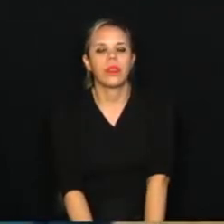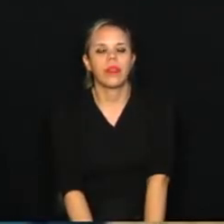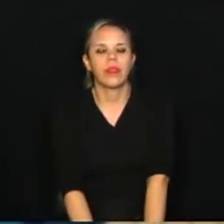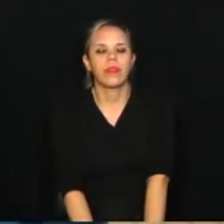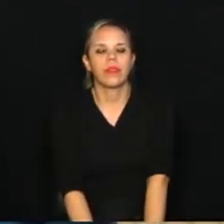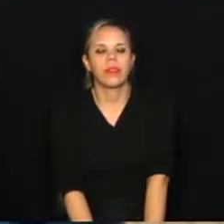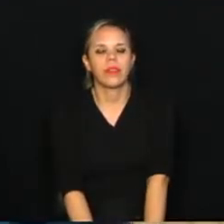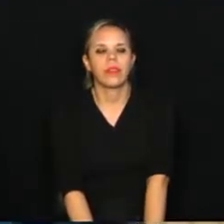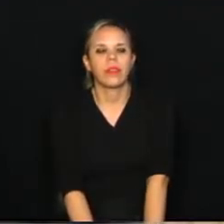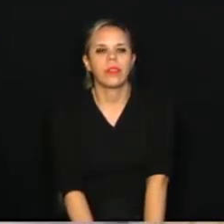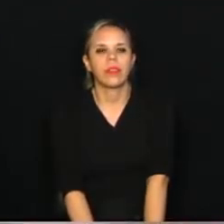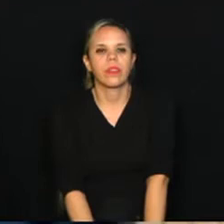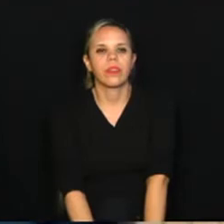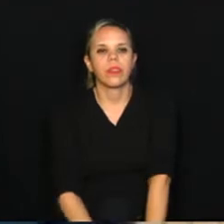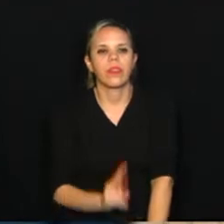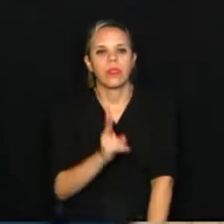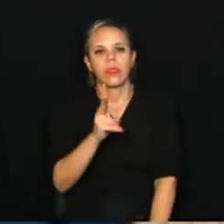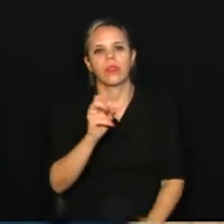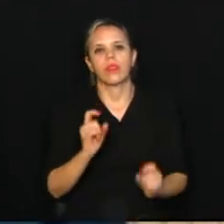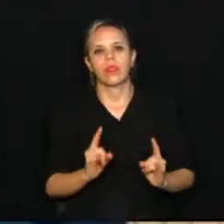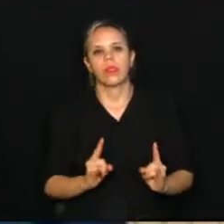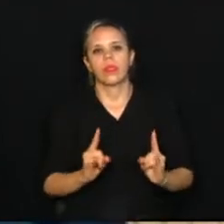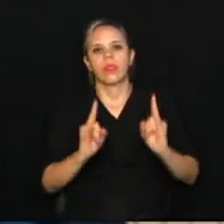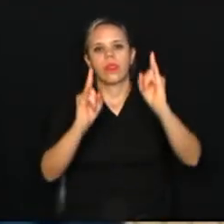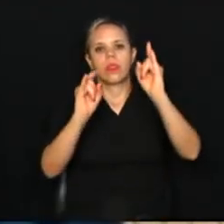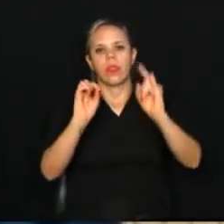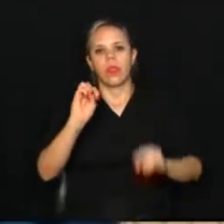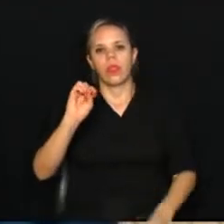Bom, então vamos para frente. Esse aqui é o prédio da IMA.